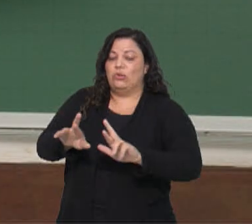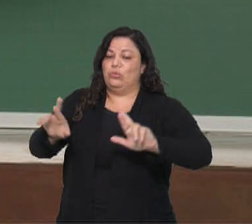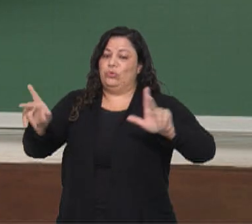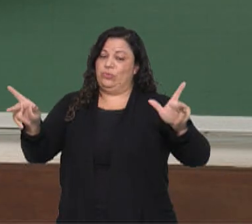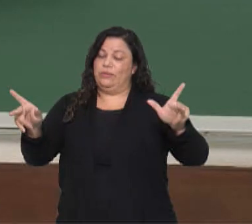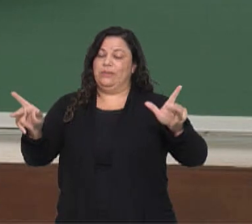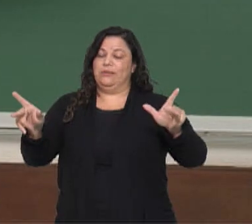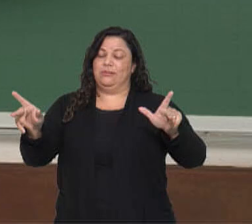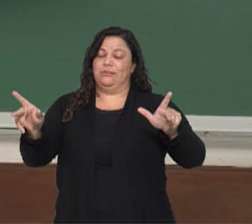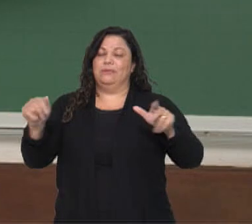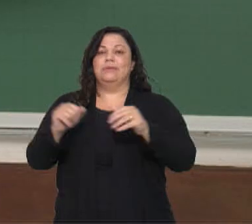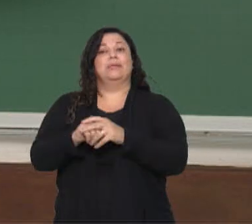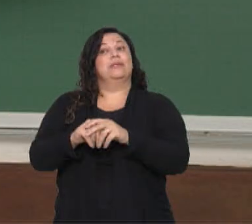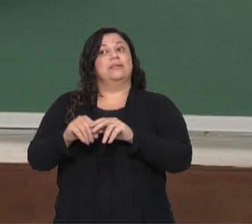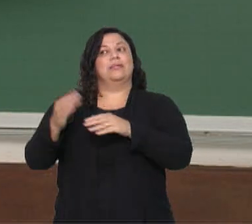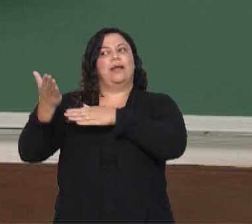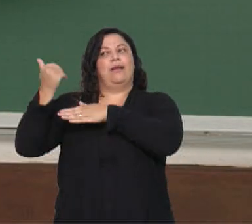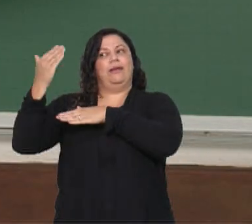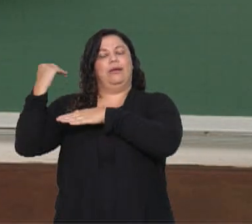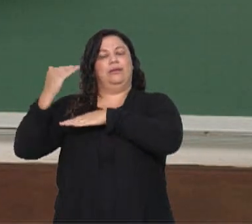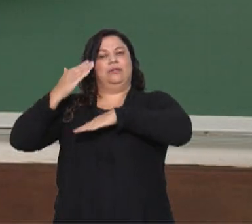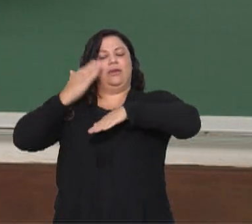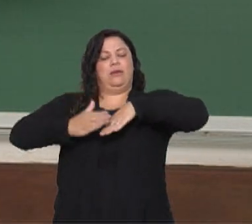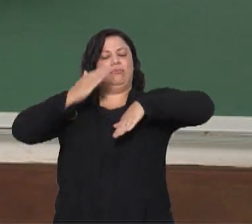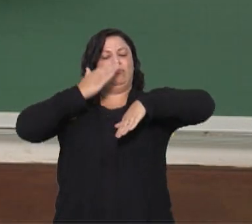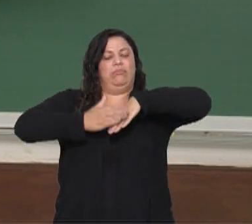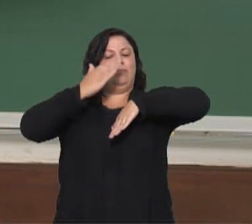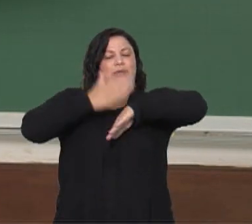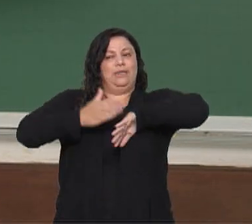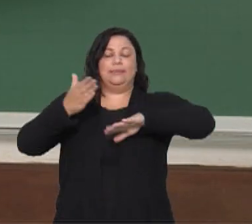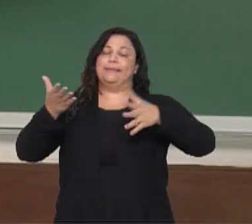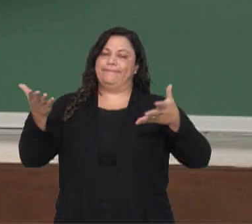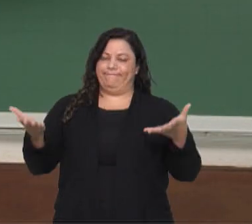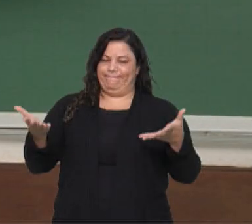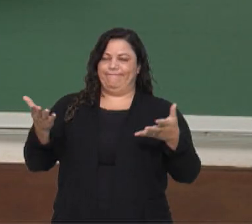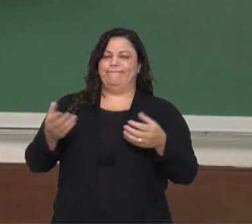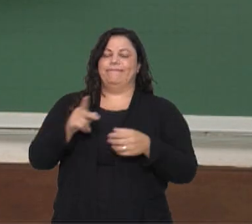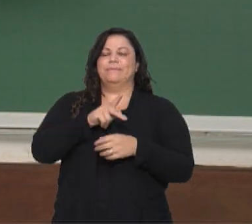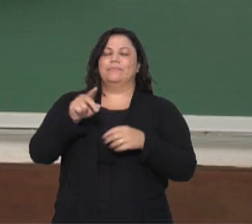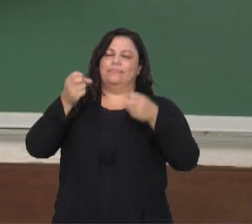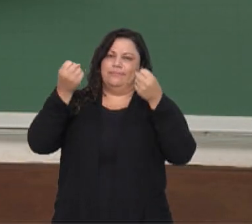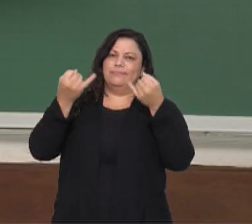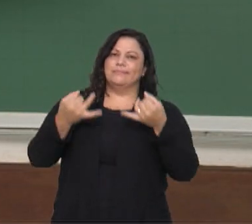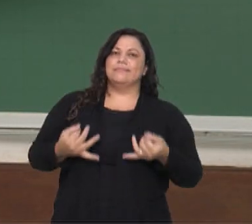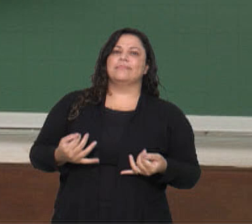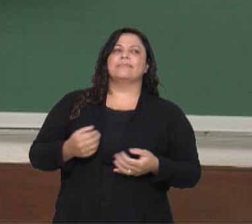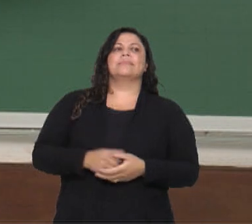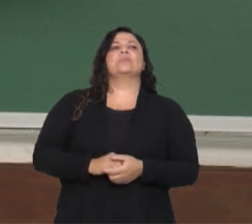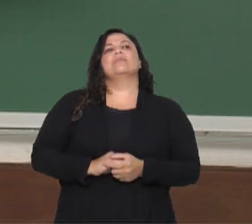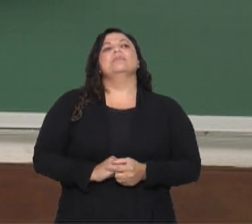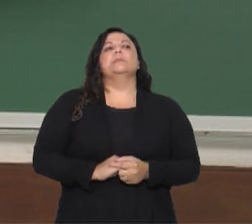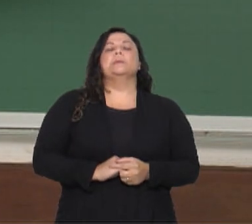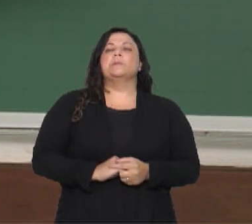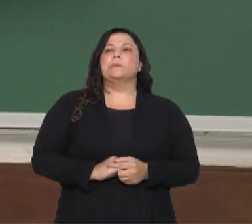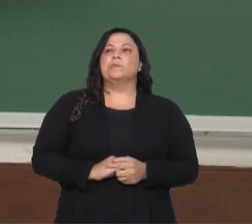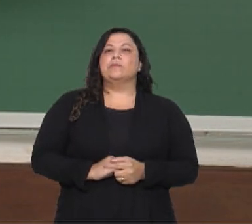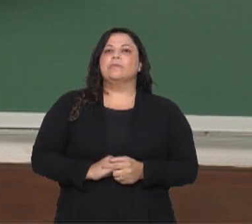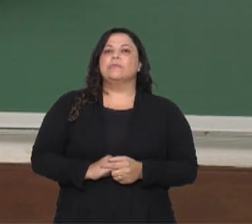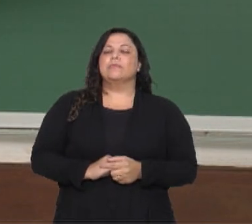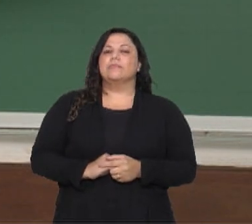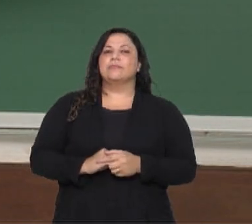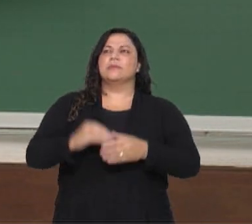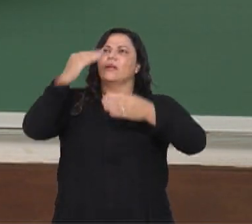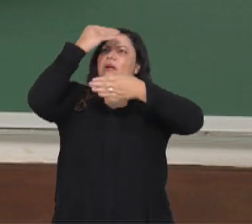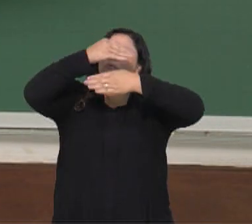o professor Roberto explicou antes de vocês fazerem essa atividade. Próximo slide, então vamos entender, neolítico significa idade